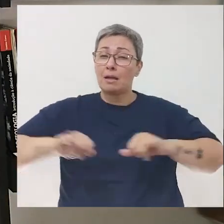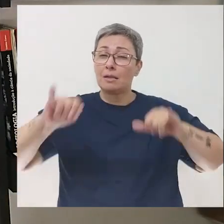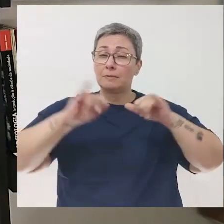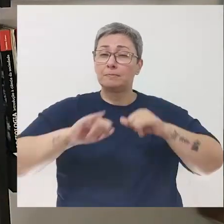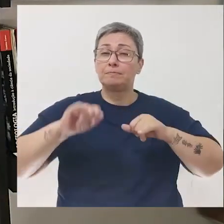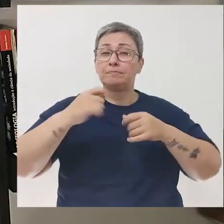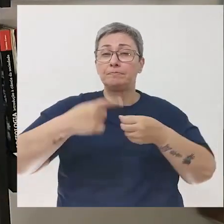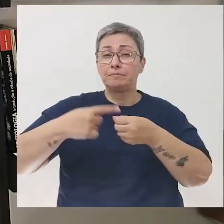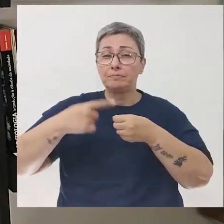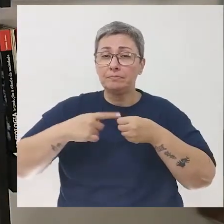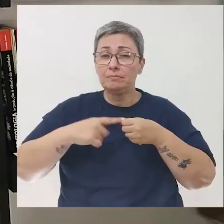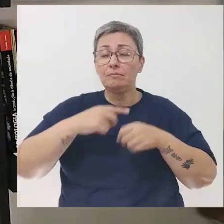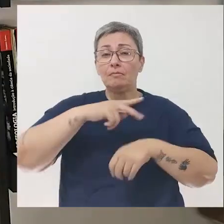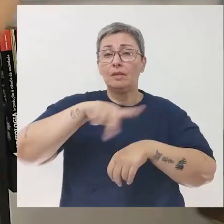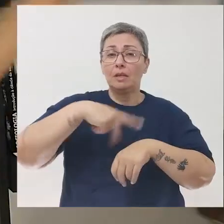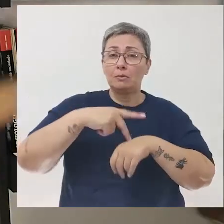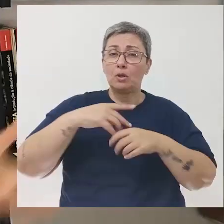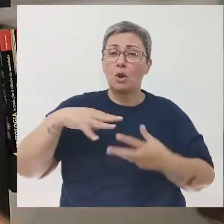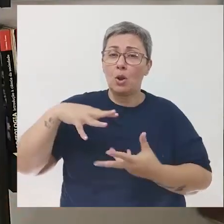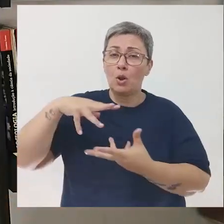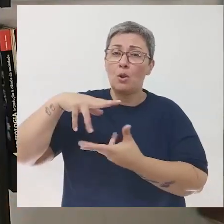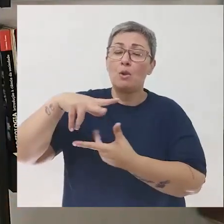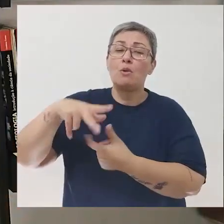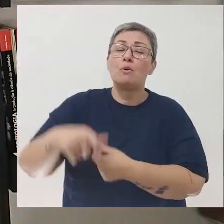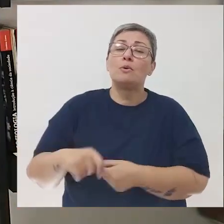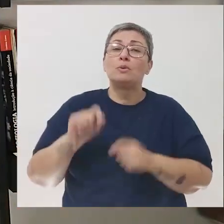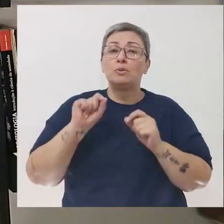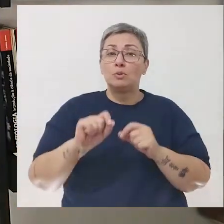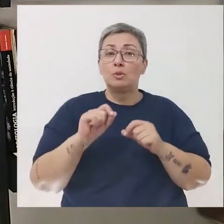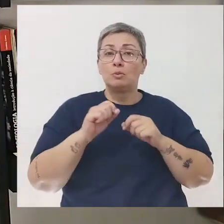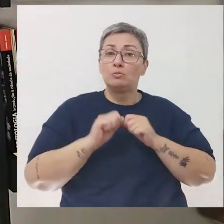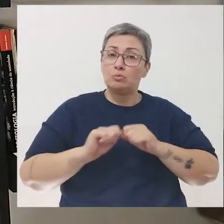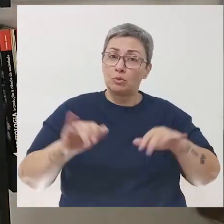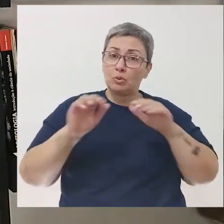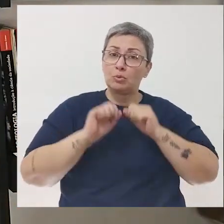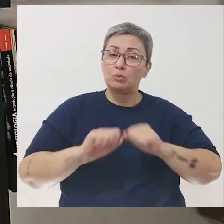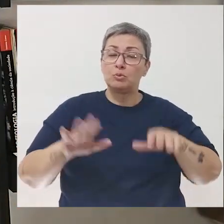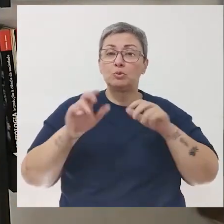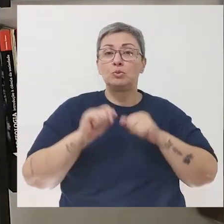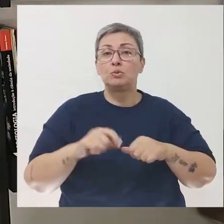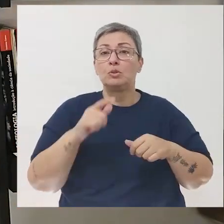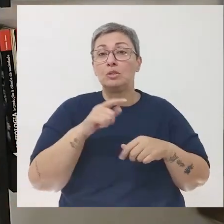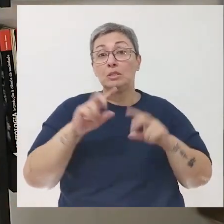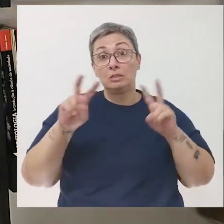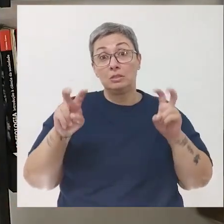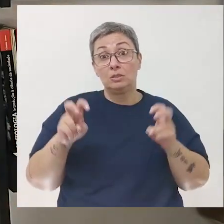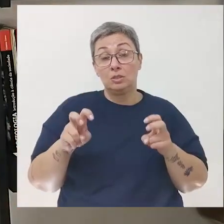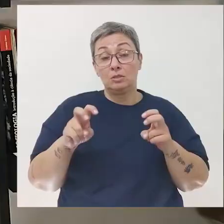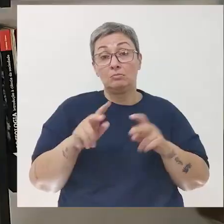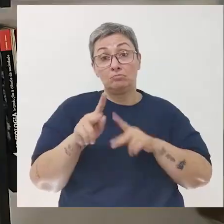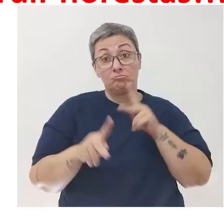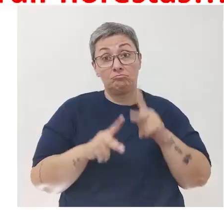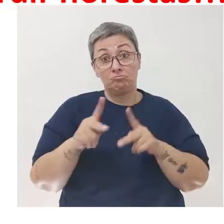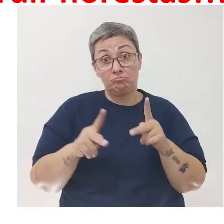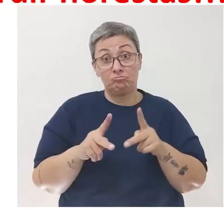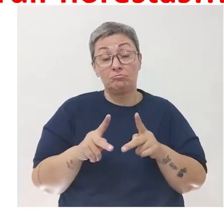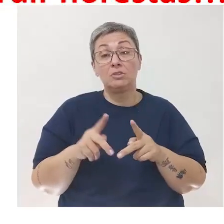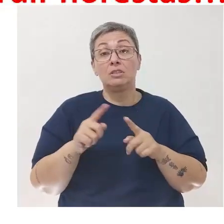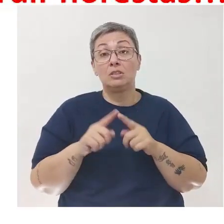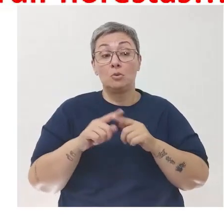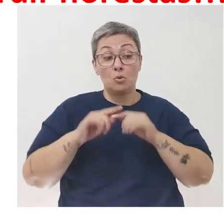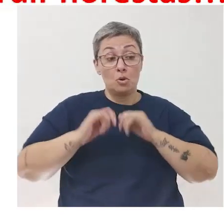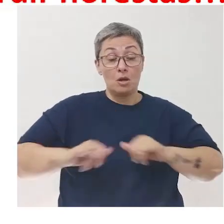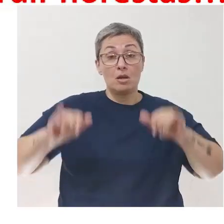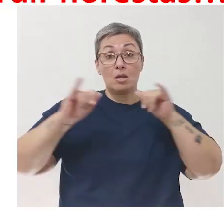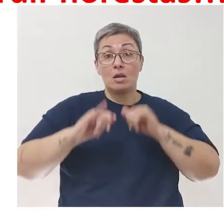cidades, né, em outros países e pelo mundo todo para levar esse assunto para a população. É isso mesmo. São